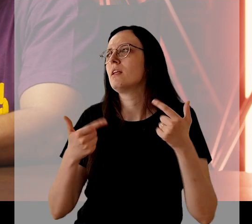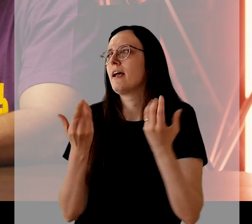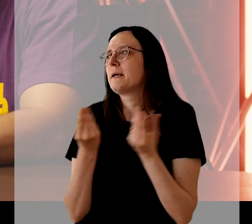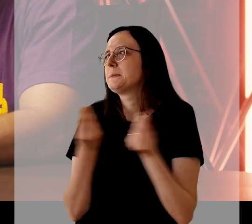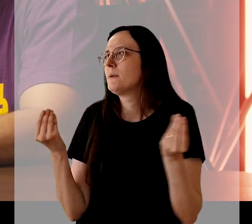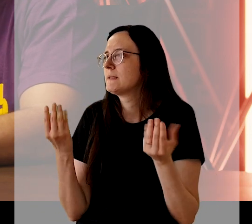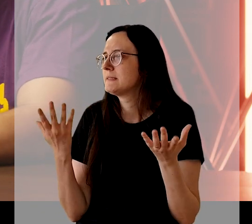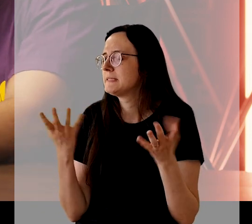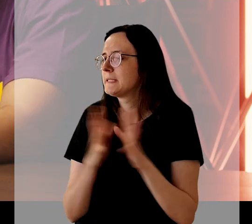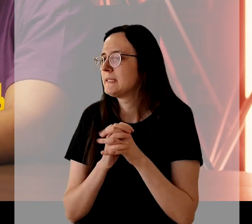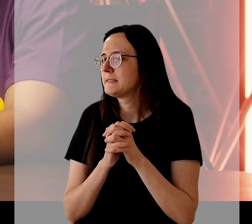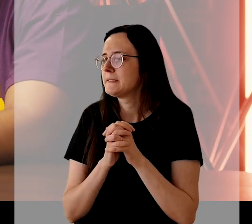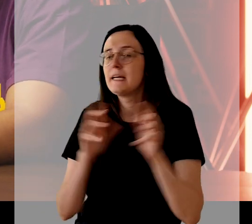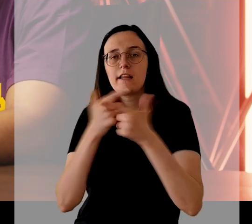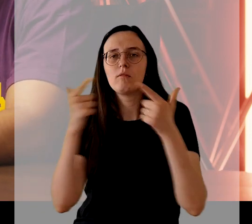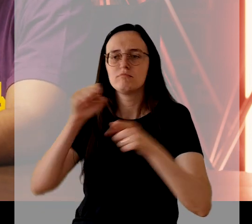existem muitas